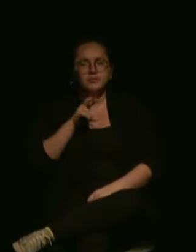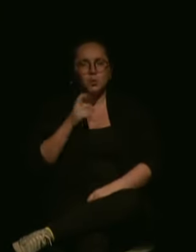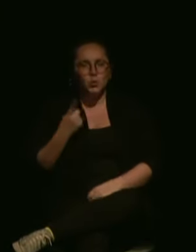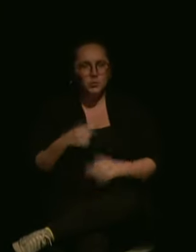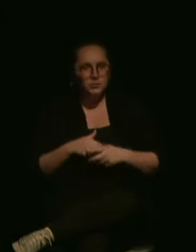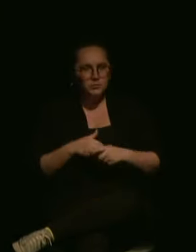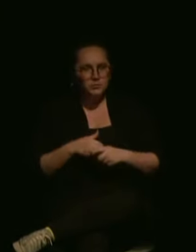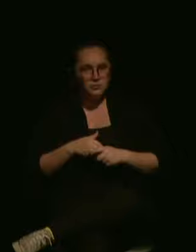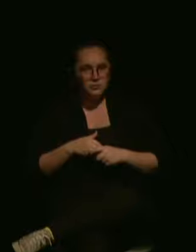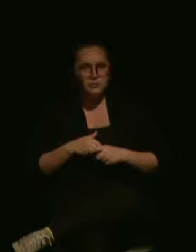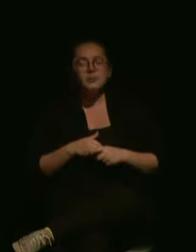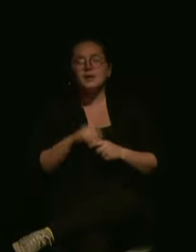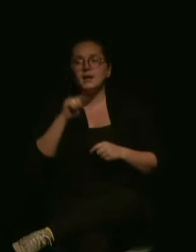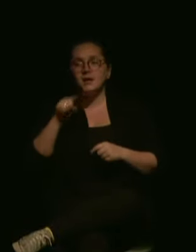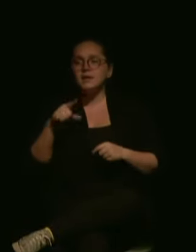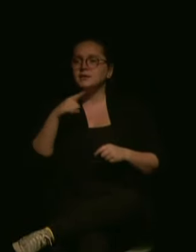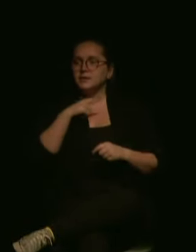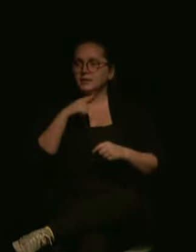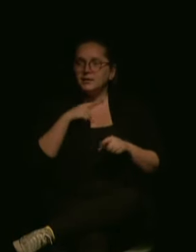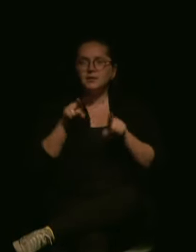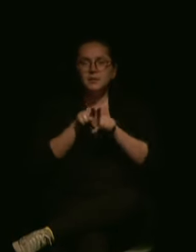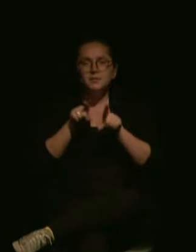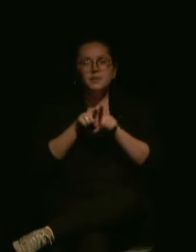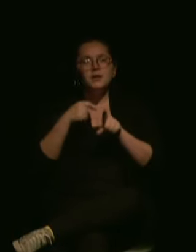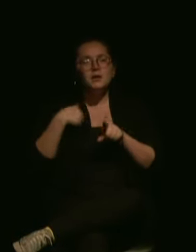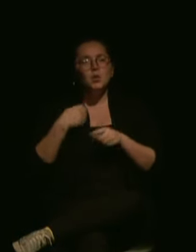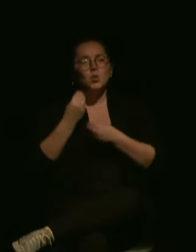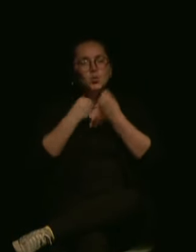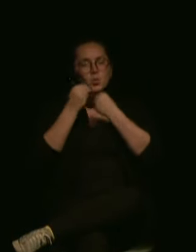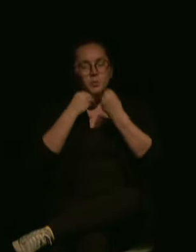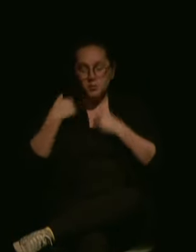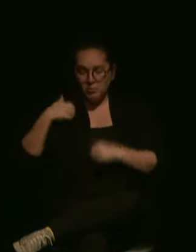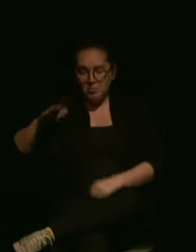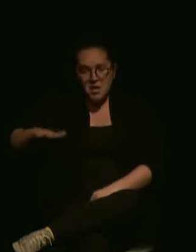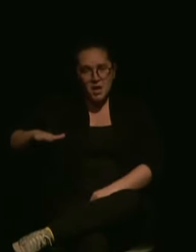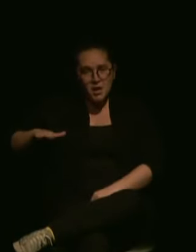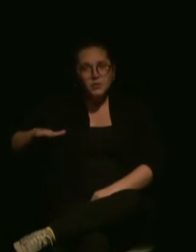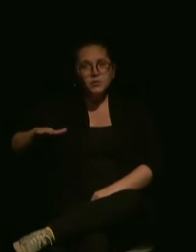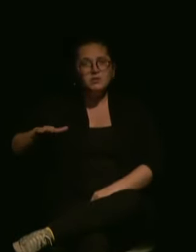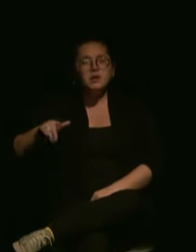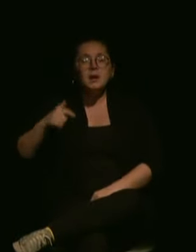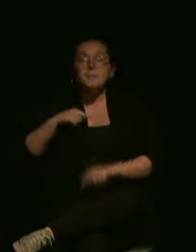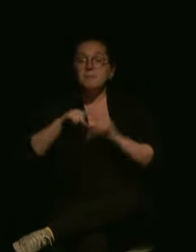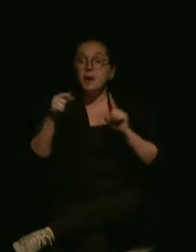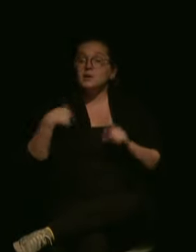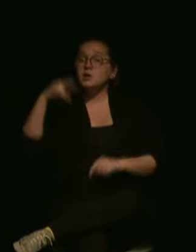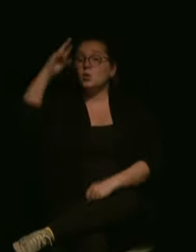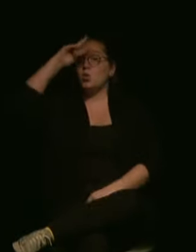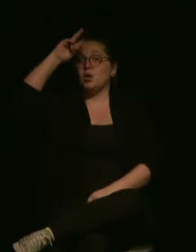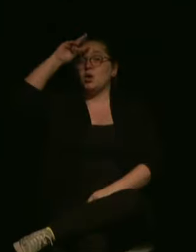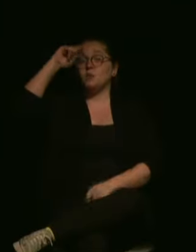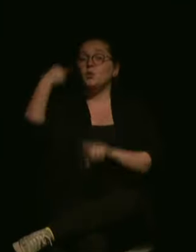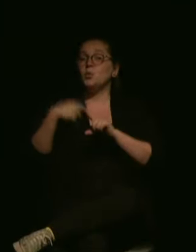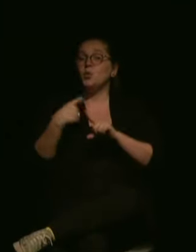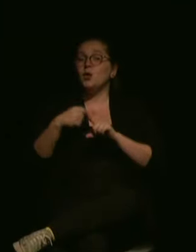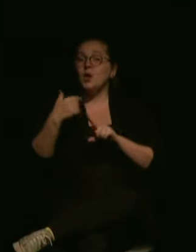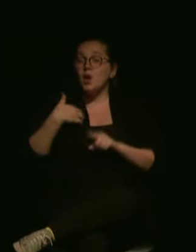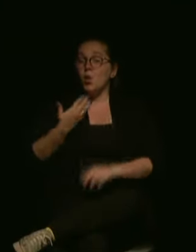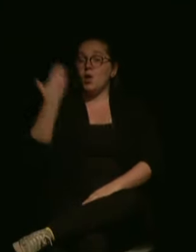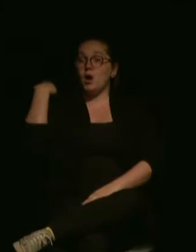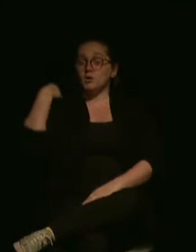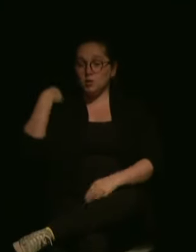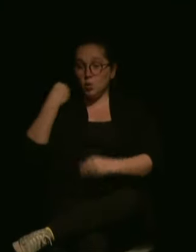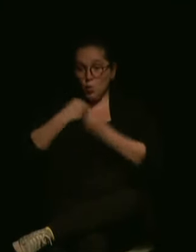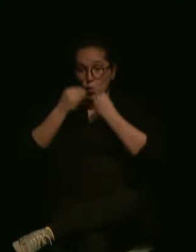58. Esta mucunã do mesmo jeito também comi em 58, eu era pequeno. Mas eu tenho muita lembrança que comi, como se